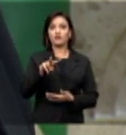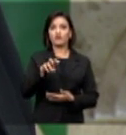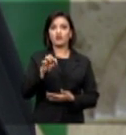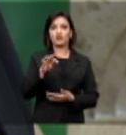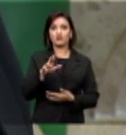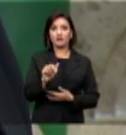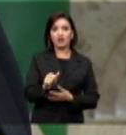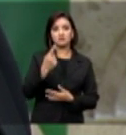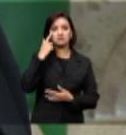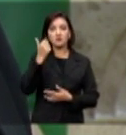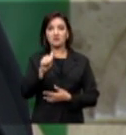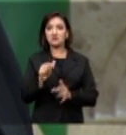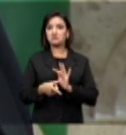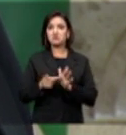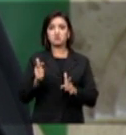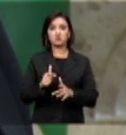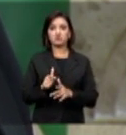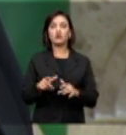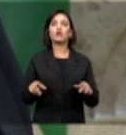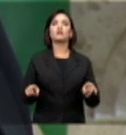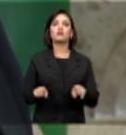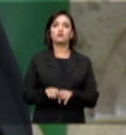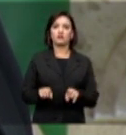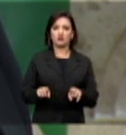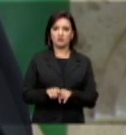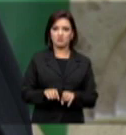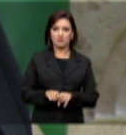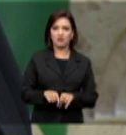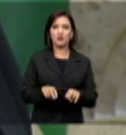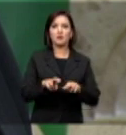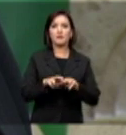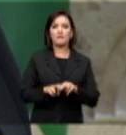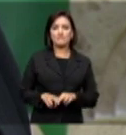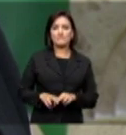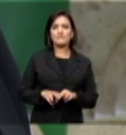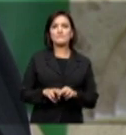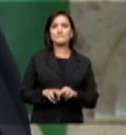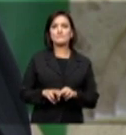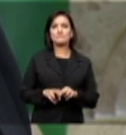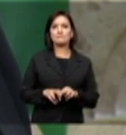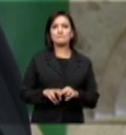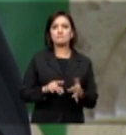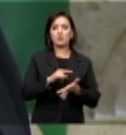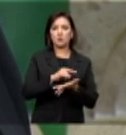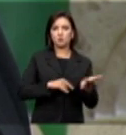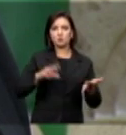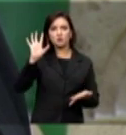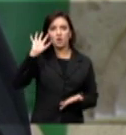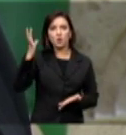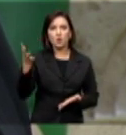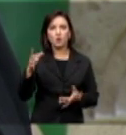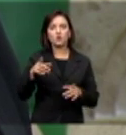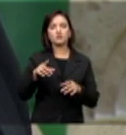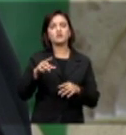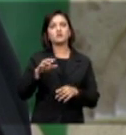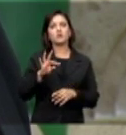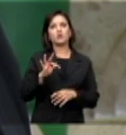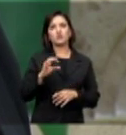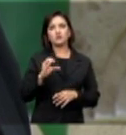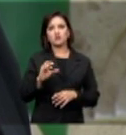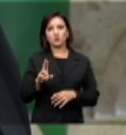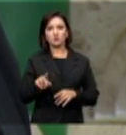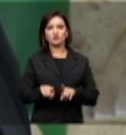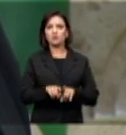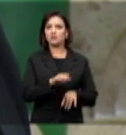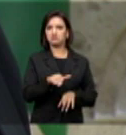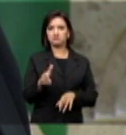também foi superado pelos acordos e pela decisão do Tribunal de Contas da União. E